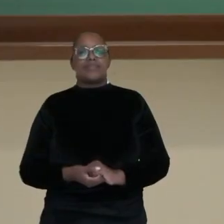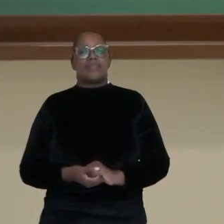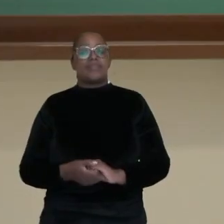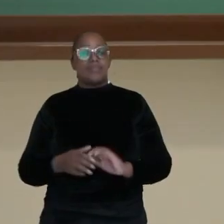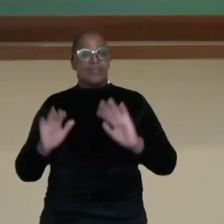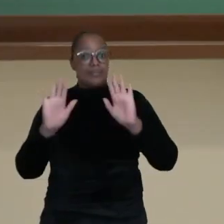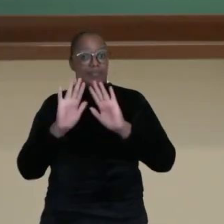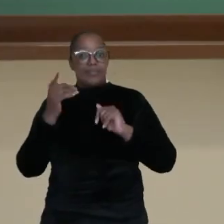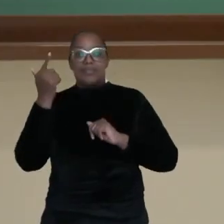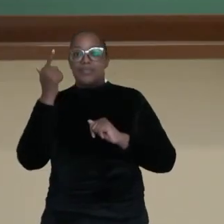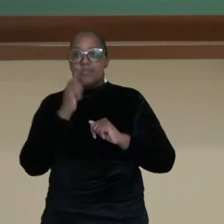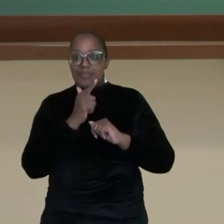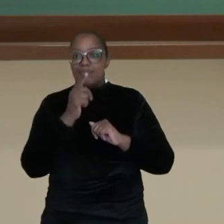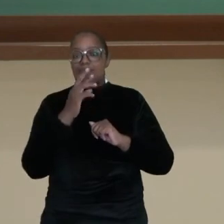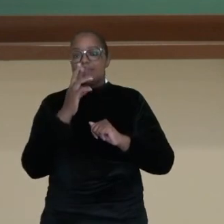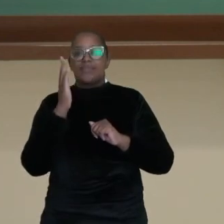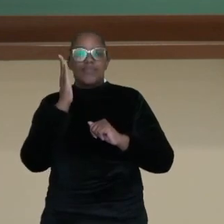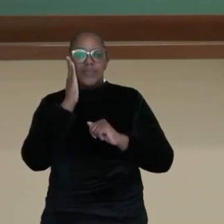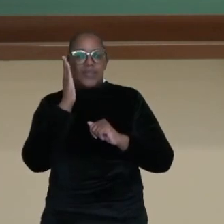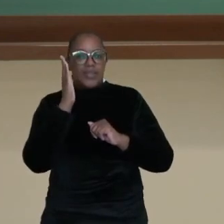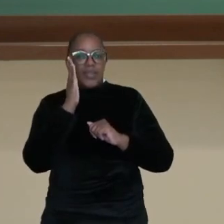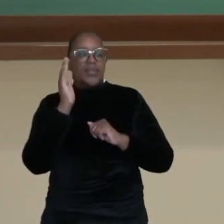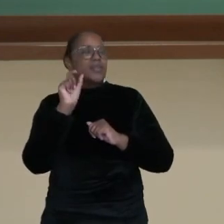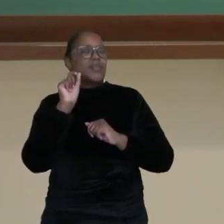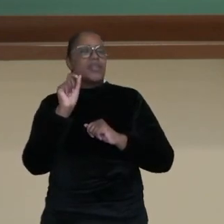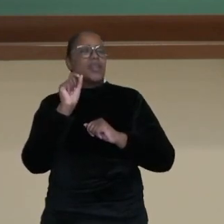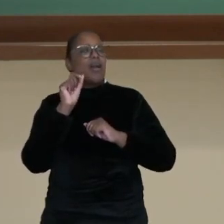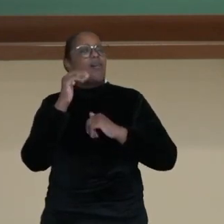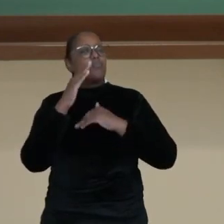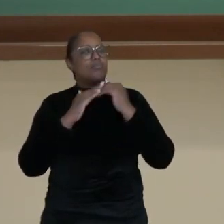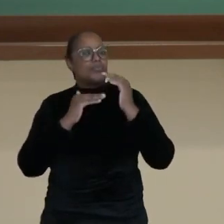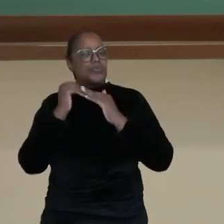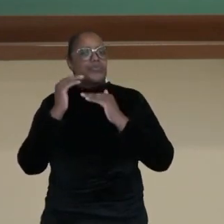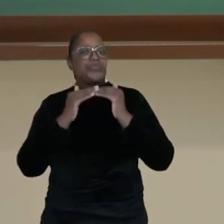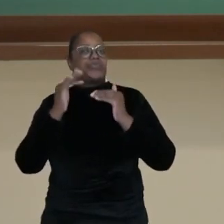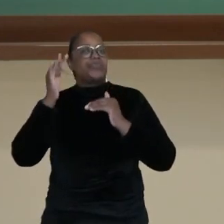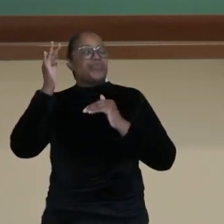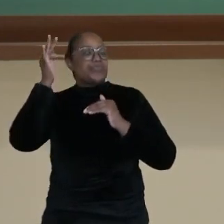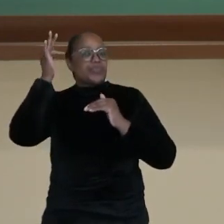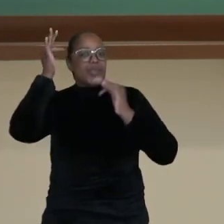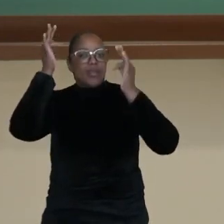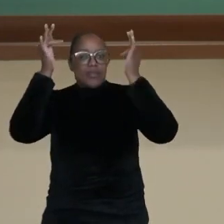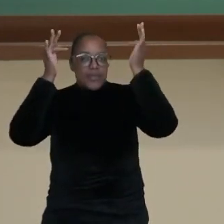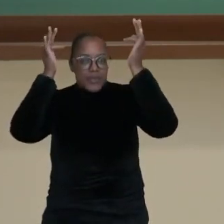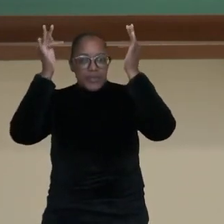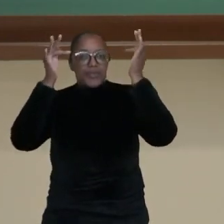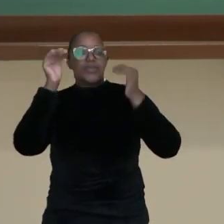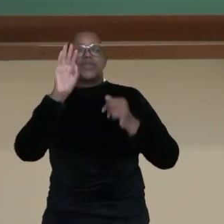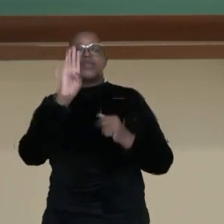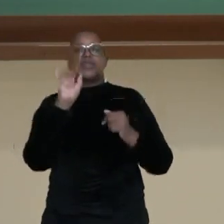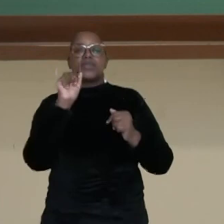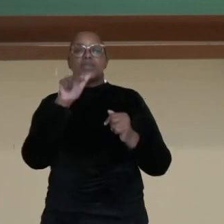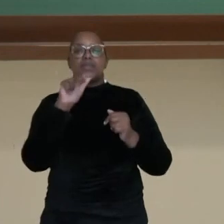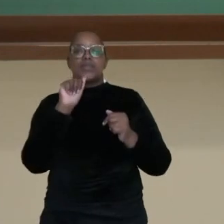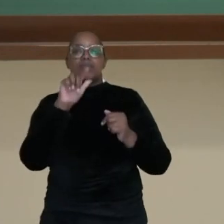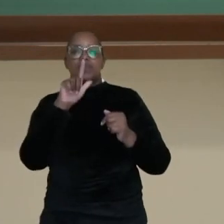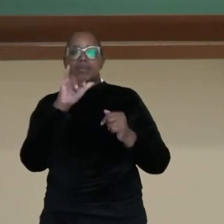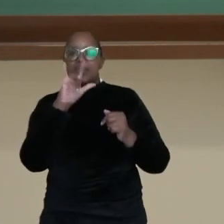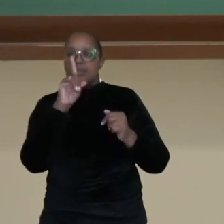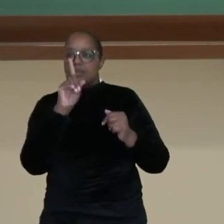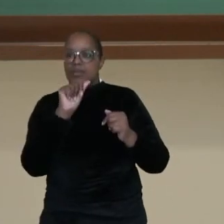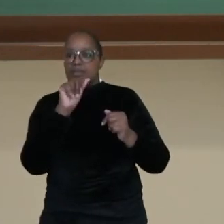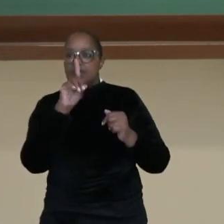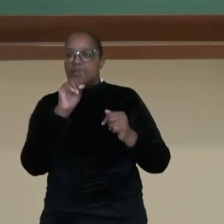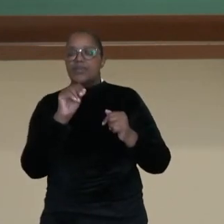E aí, pessoal, conseguiram, né, entender o que a Hannah Arendt quer falar sobre a banalidade do mal, né? Resumidamente, a gente pode dizer que